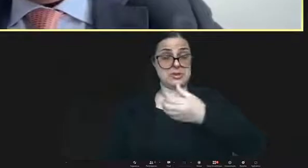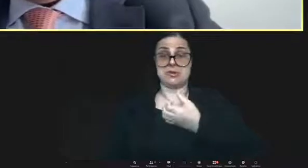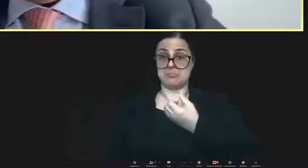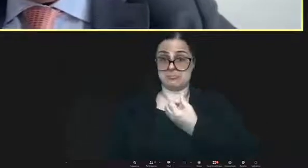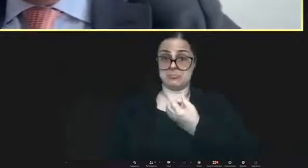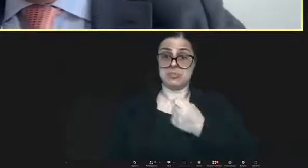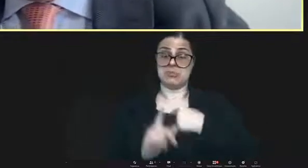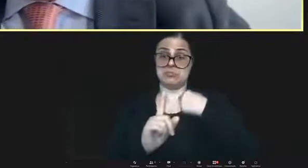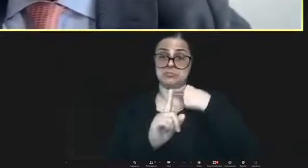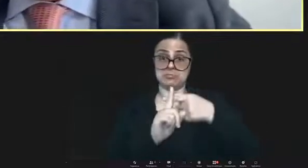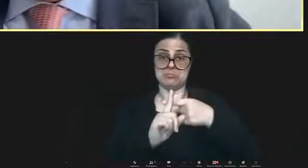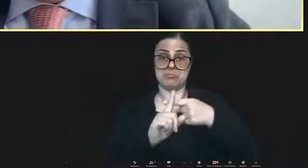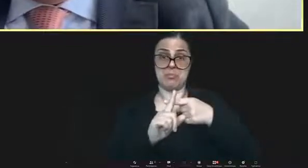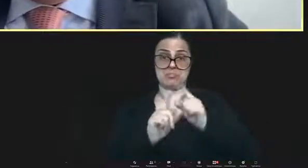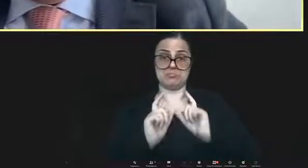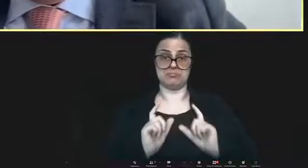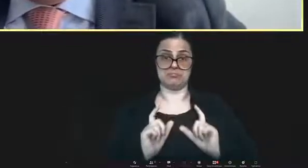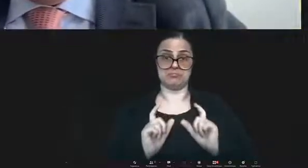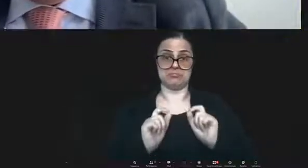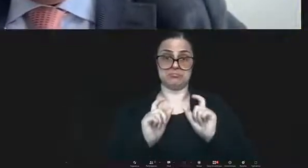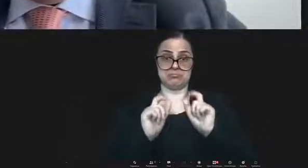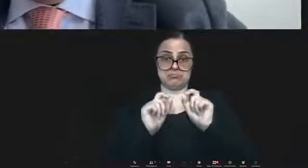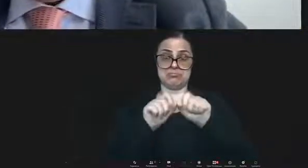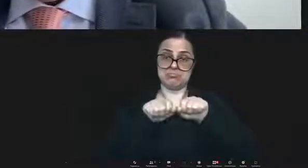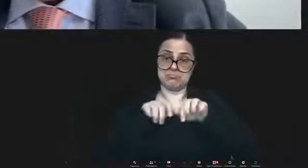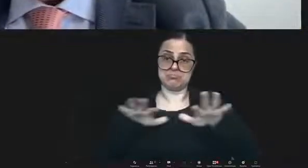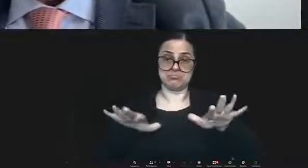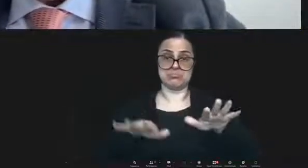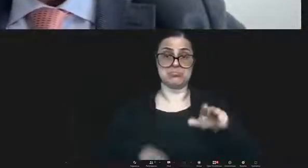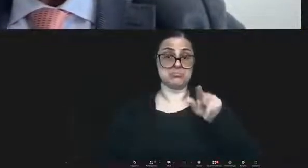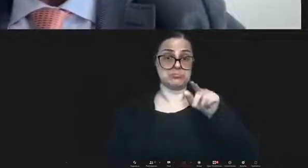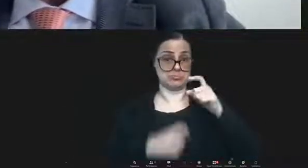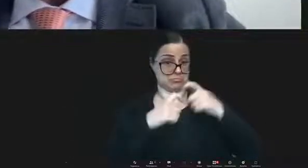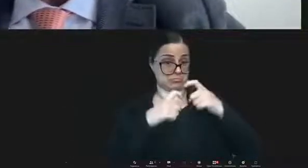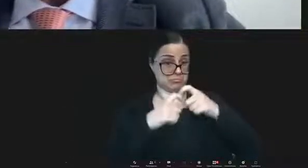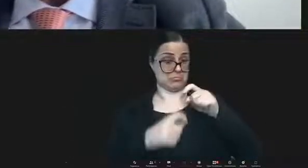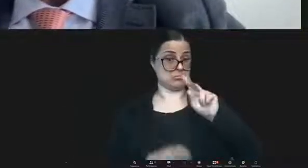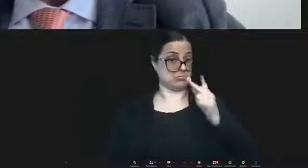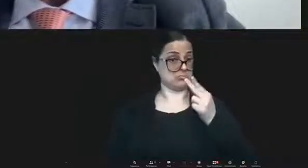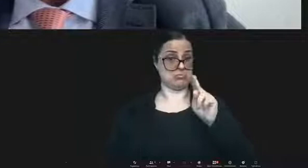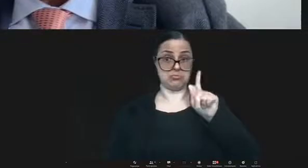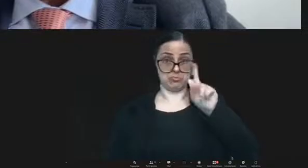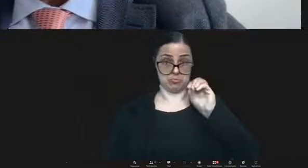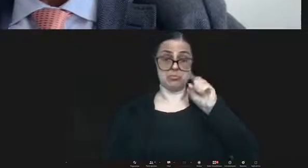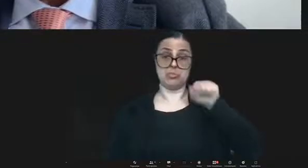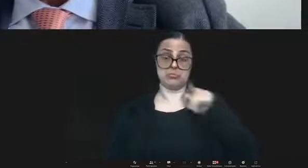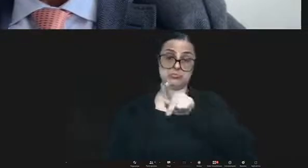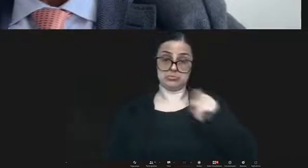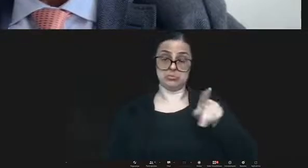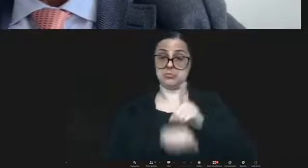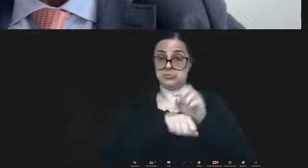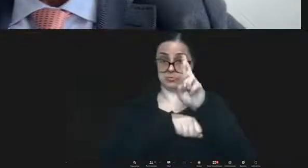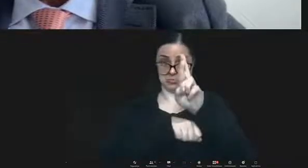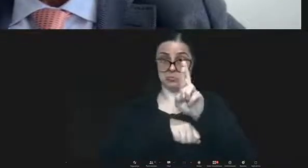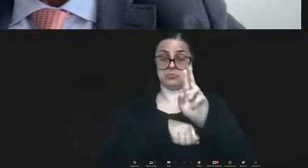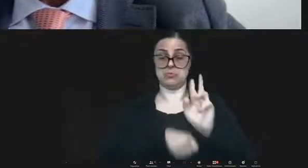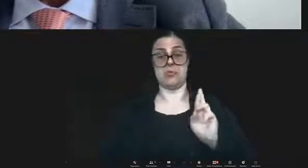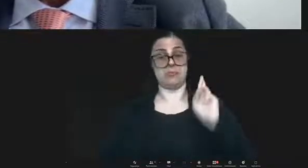bom dia. O Dr. Hugo, ele é professor, doutor, diretor do Serviço de